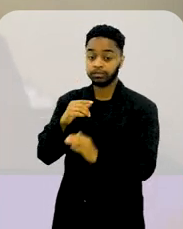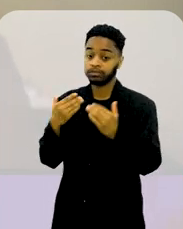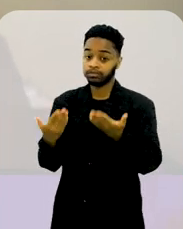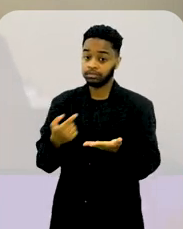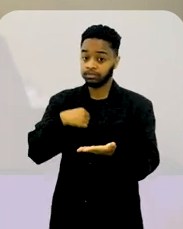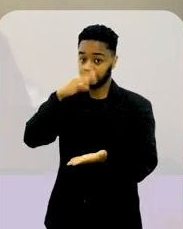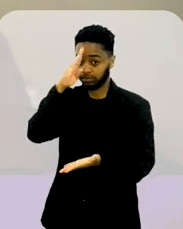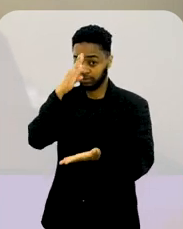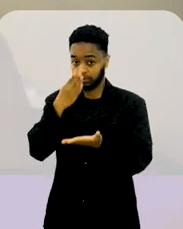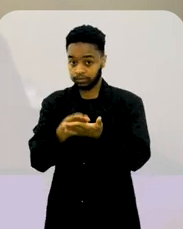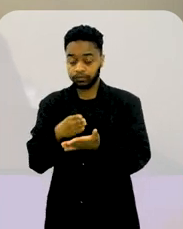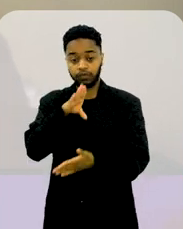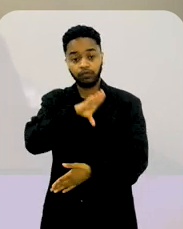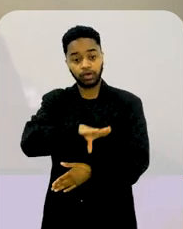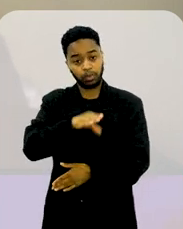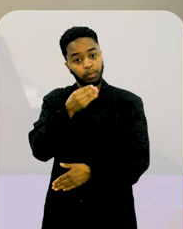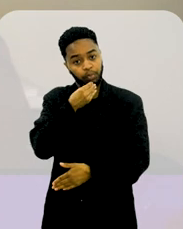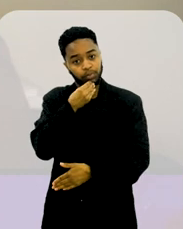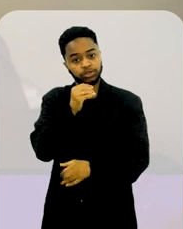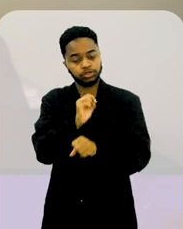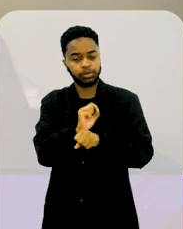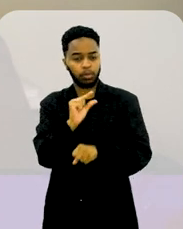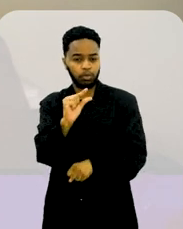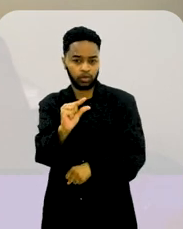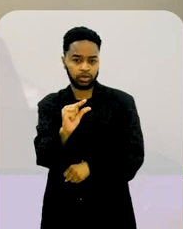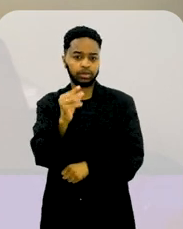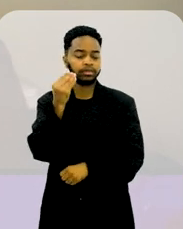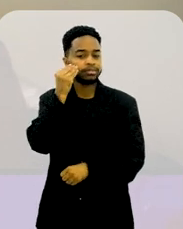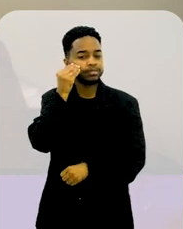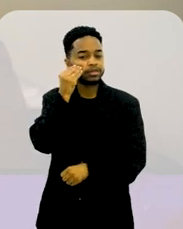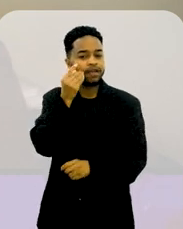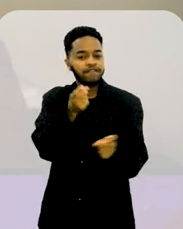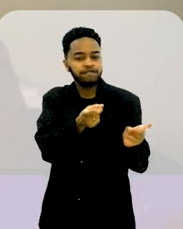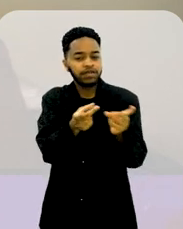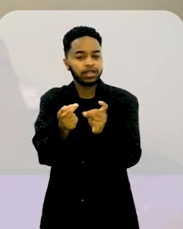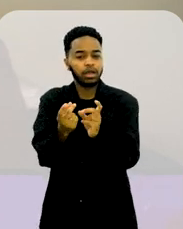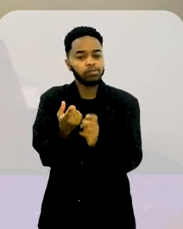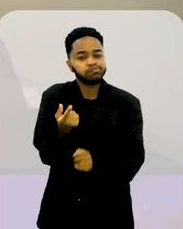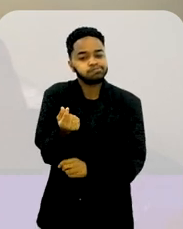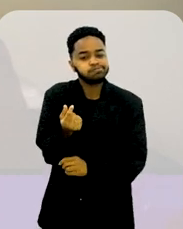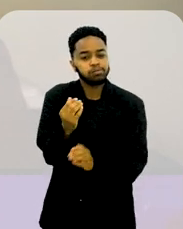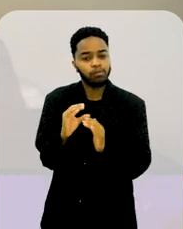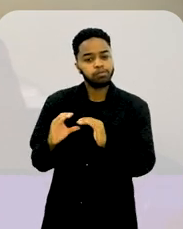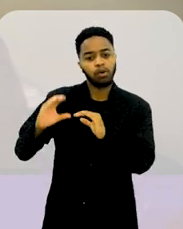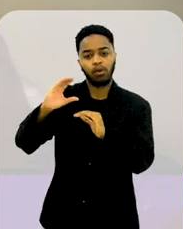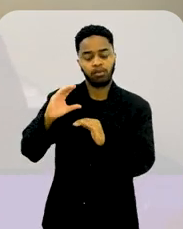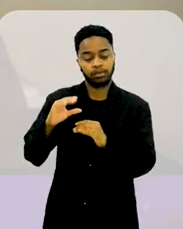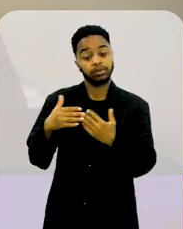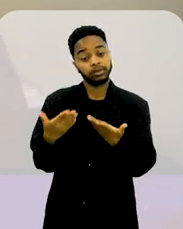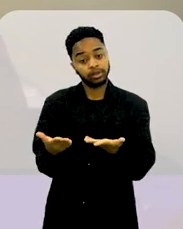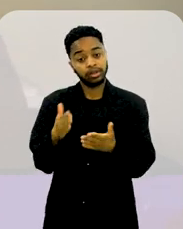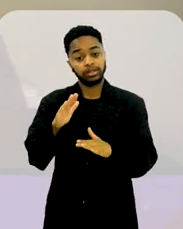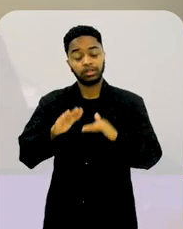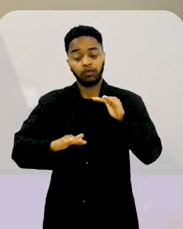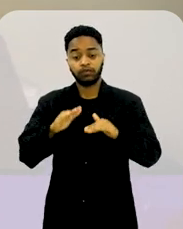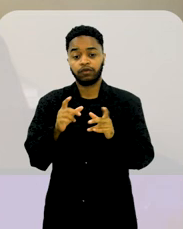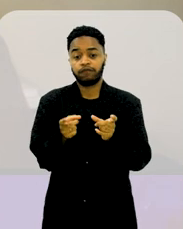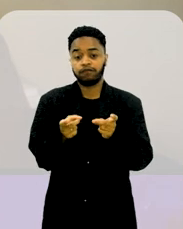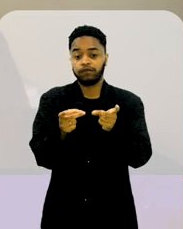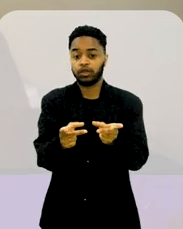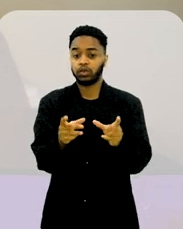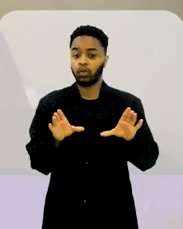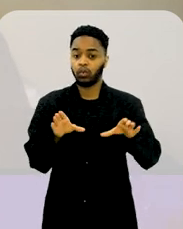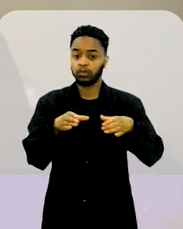o Vasco pelo peso da sua camisa poderia aguardar um pouco mais para quem sabe fazer uma venda muito mais robusta Talvez para um grupo